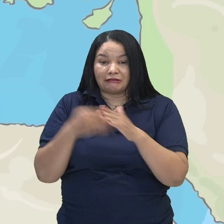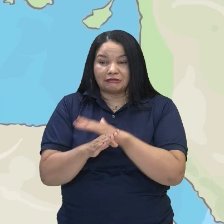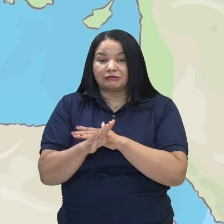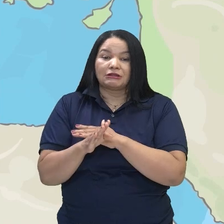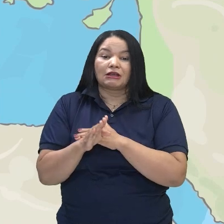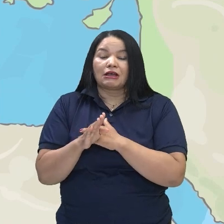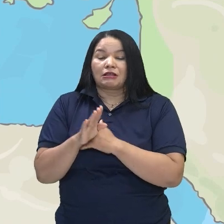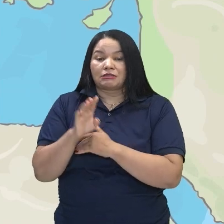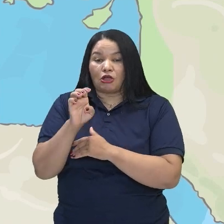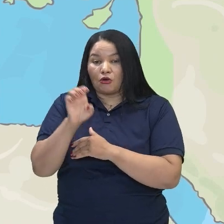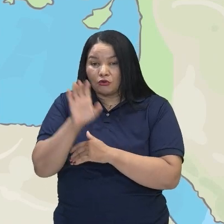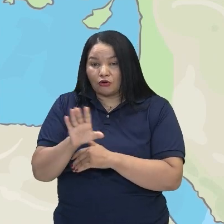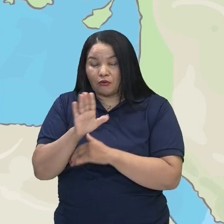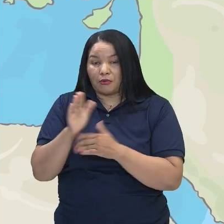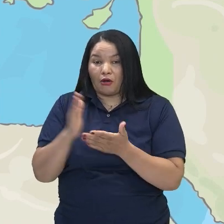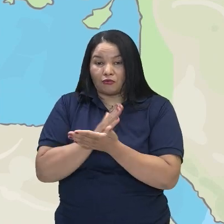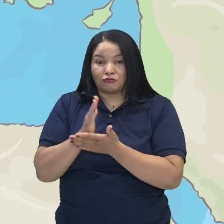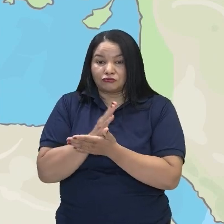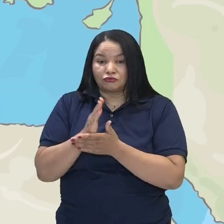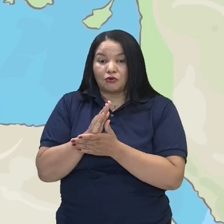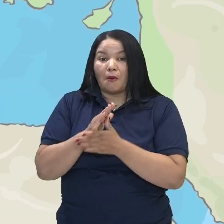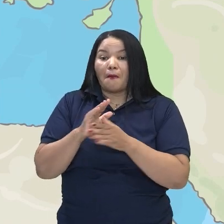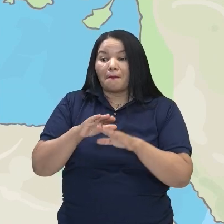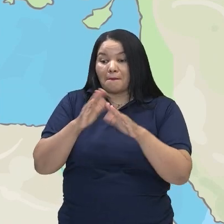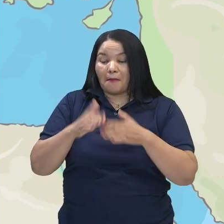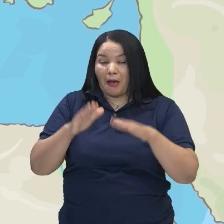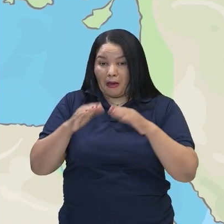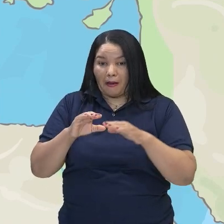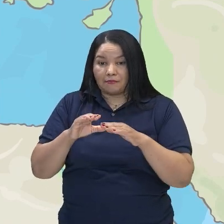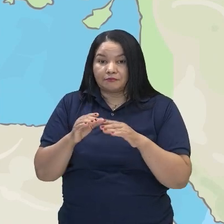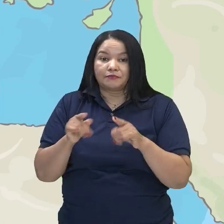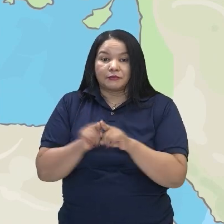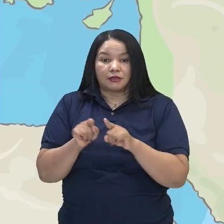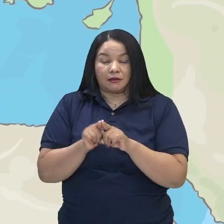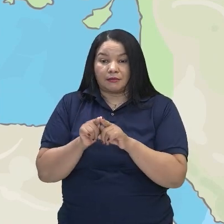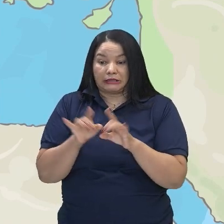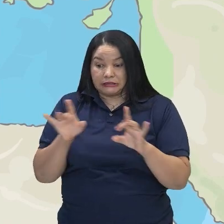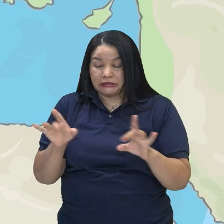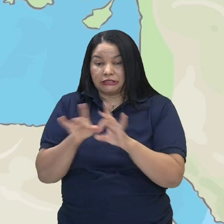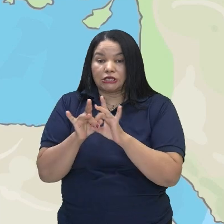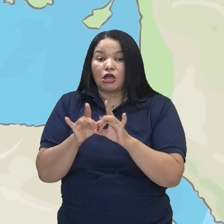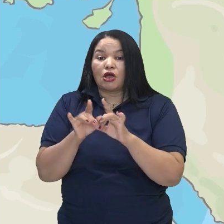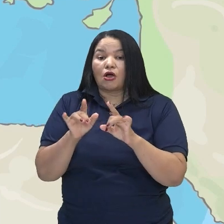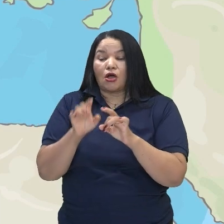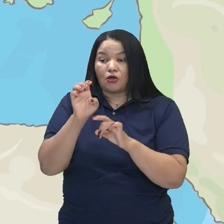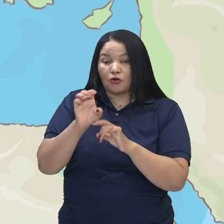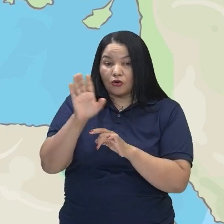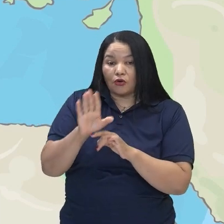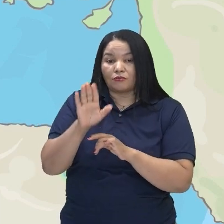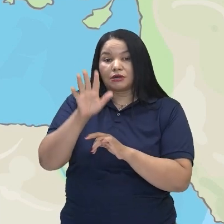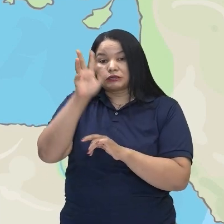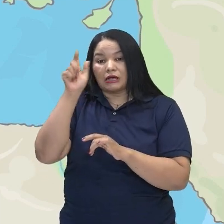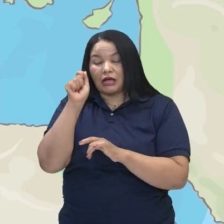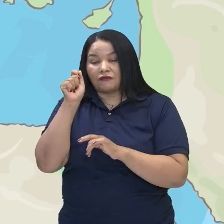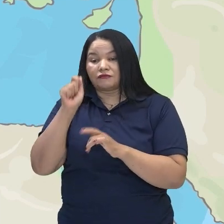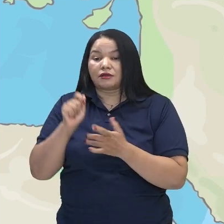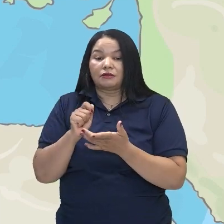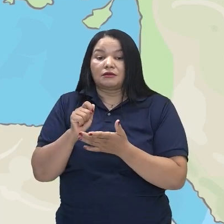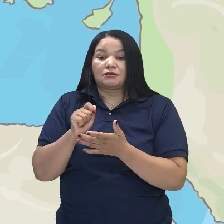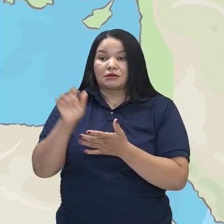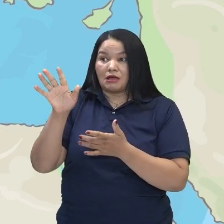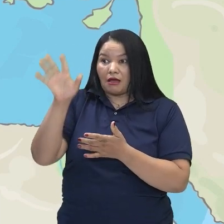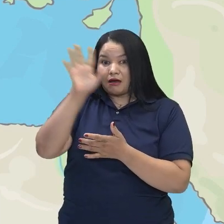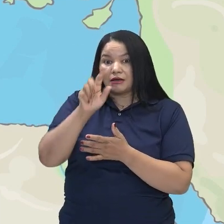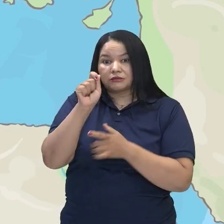muitos refugiados passam pelo Mar Mediterrâneo, um mar que liga a Europa com a África e a Ásia, em barcos sem